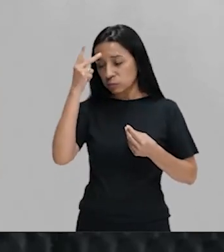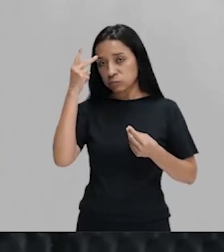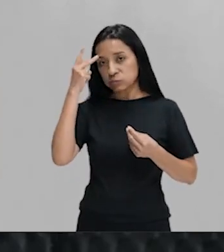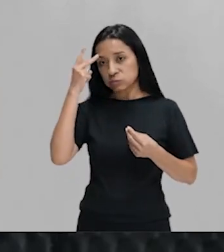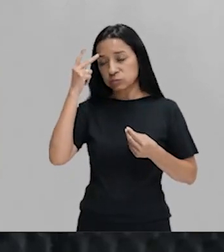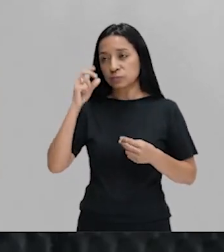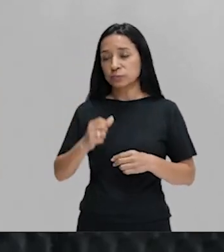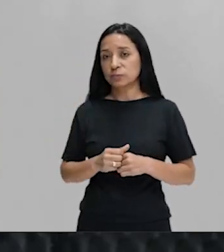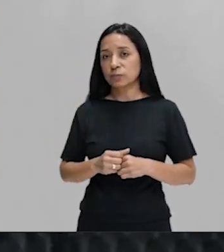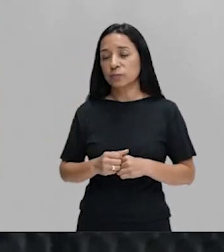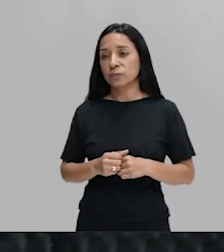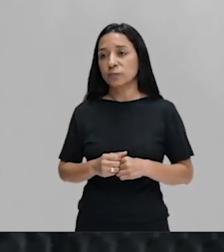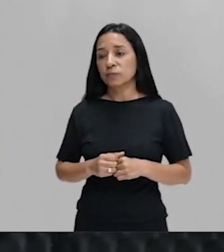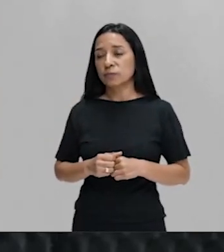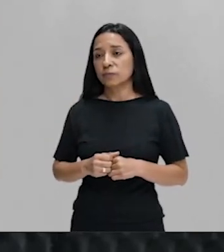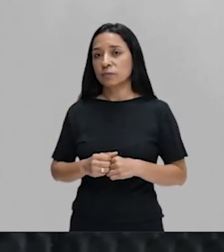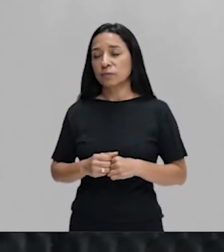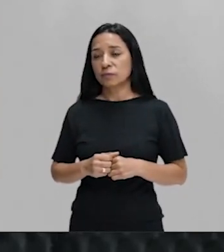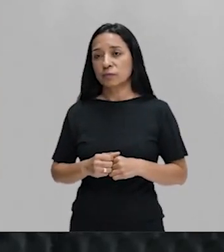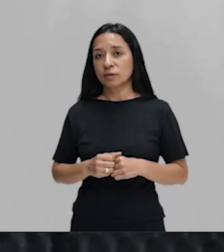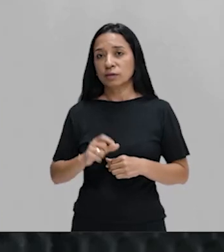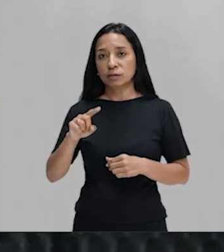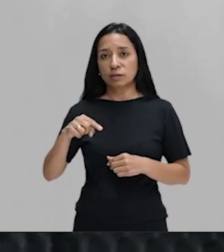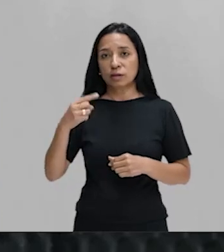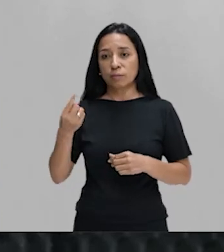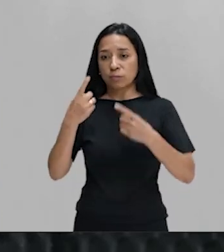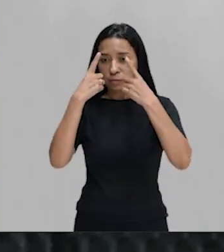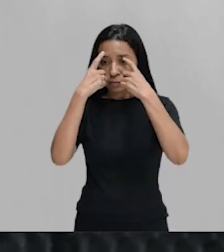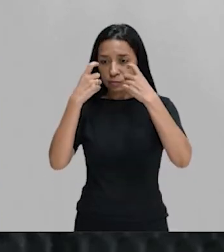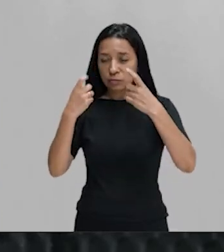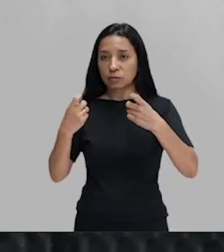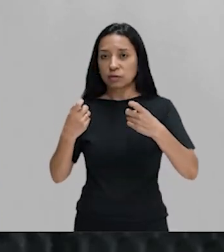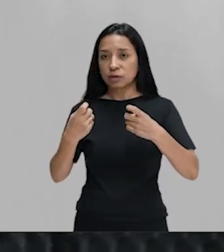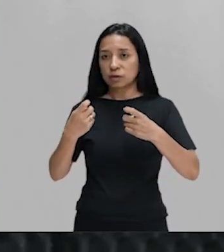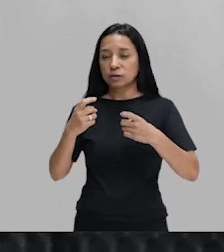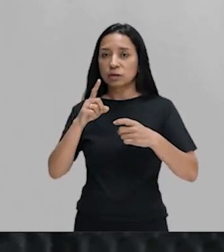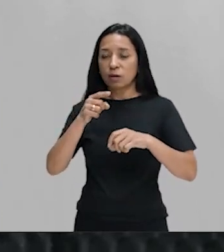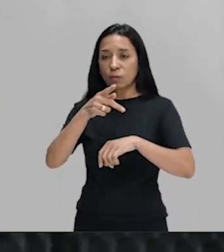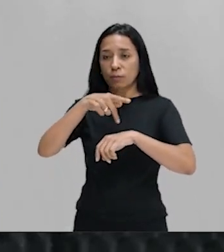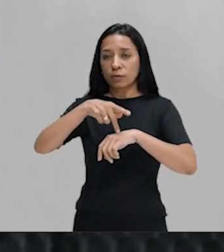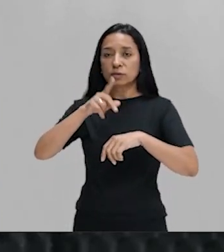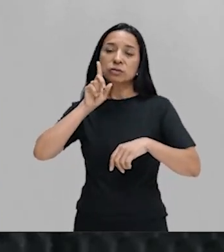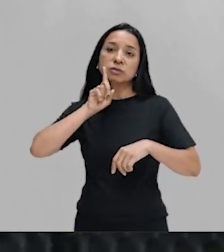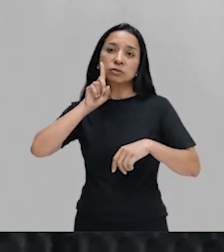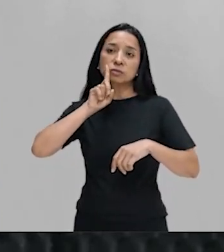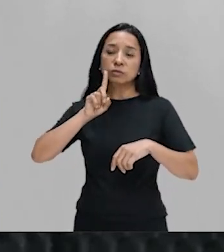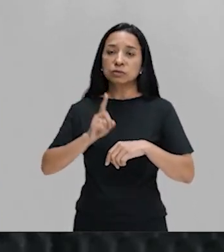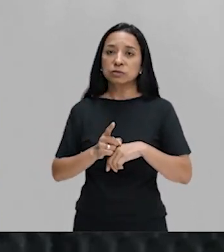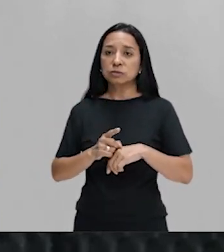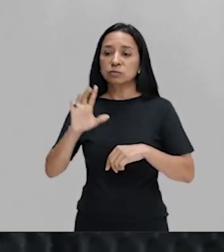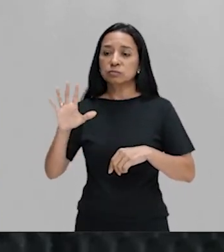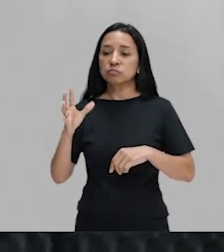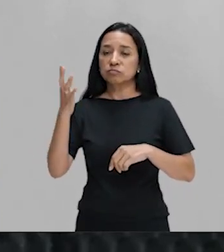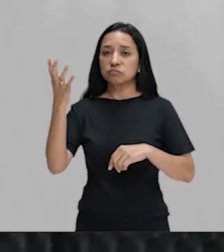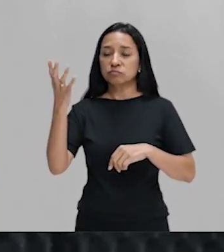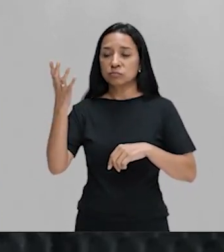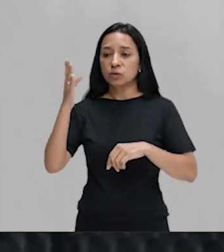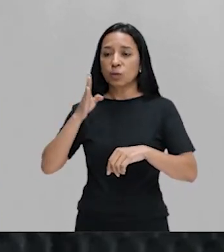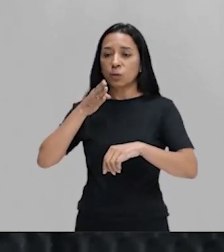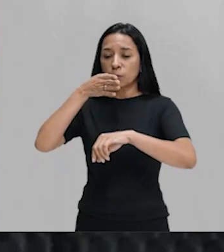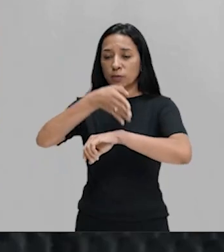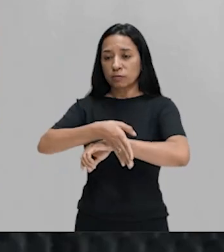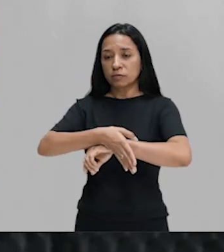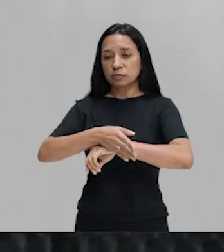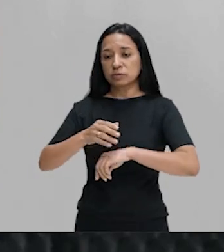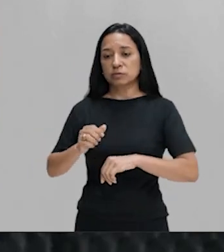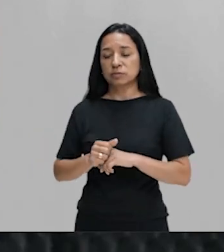norte-americanos. Após esse atentado, os Estados Unidos resolvem invadir o Afeganistão,